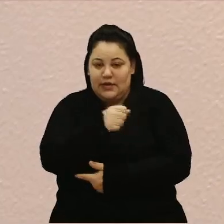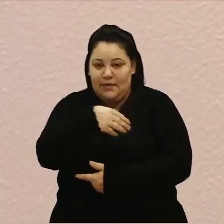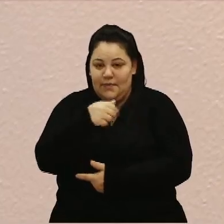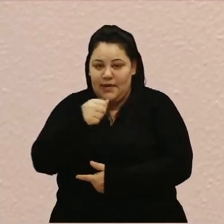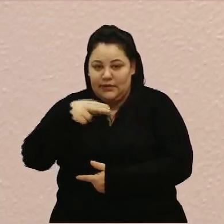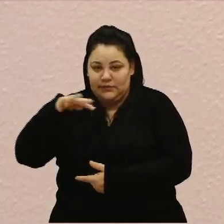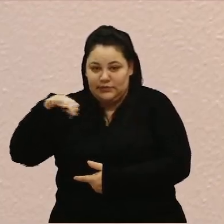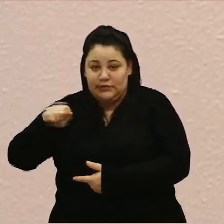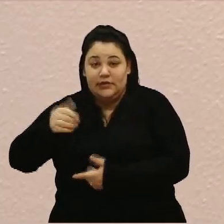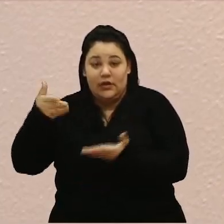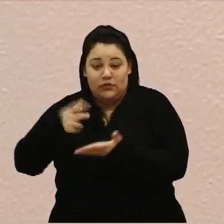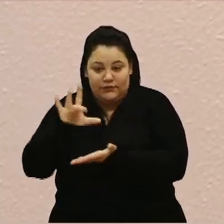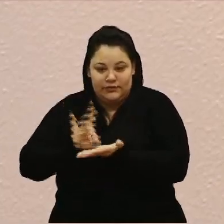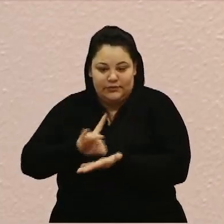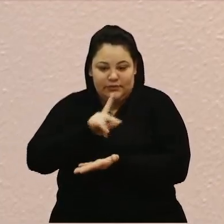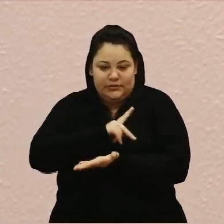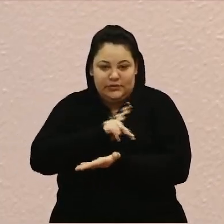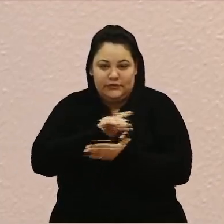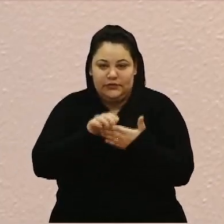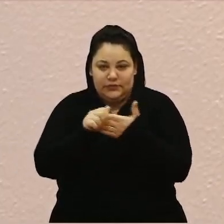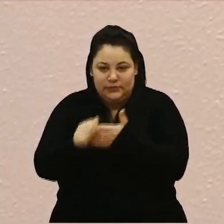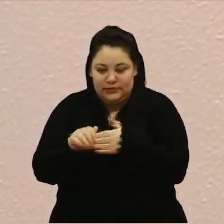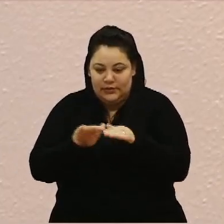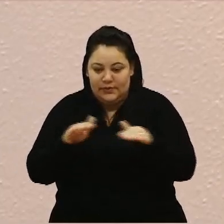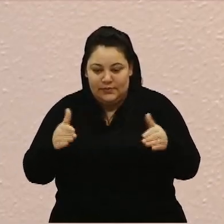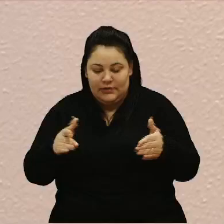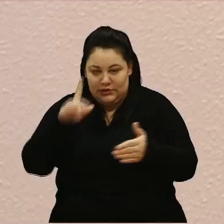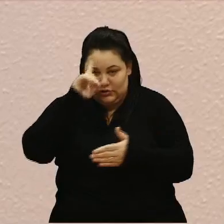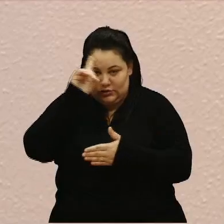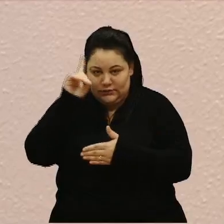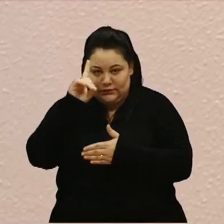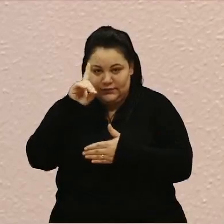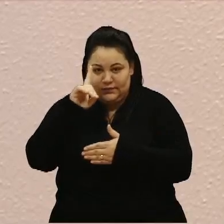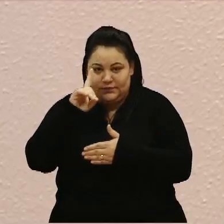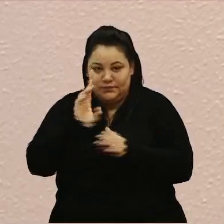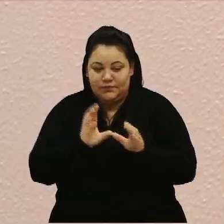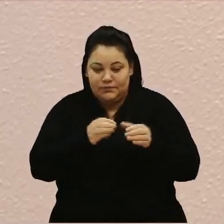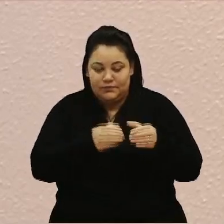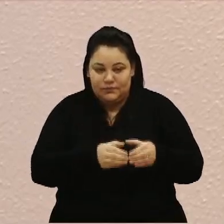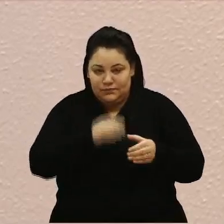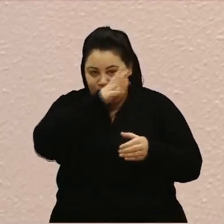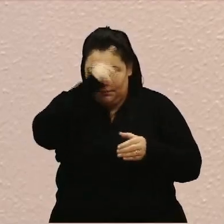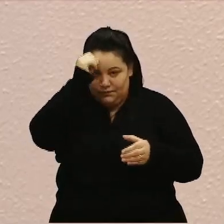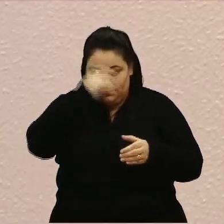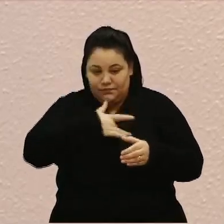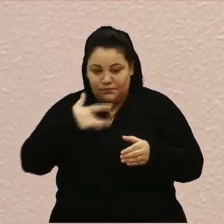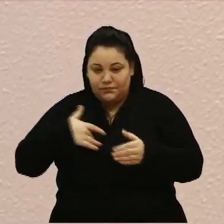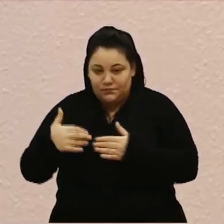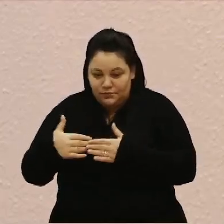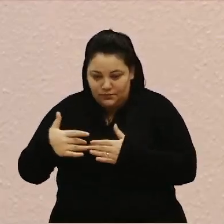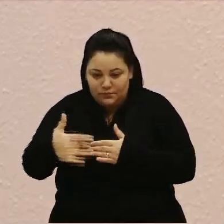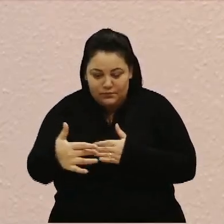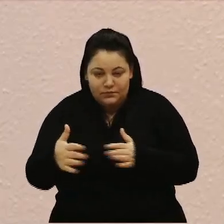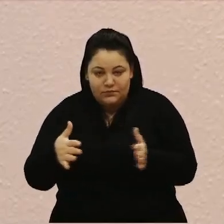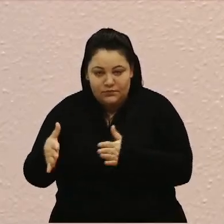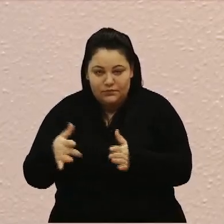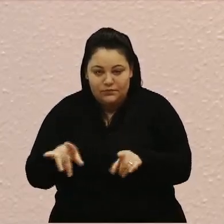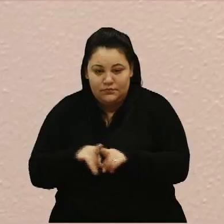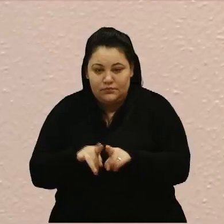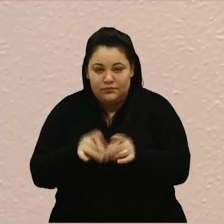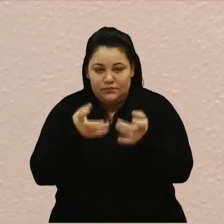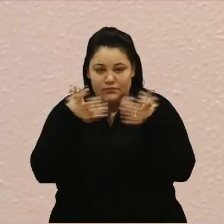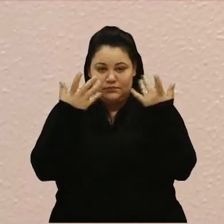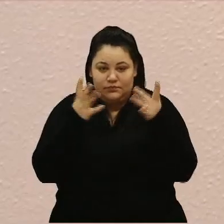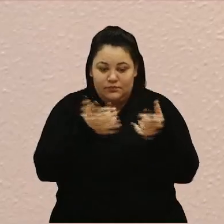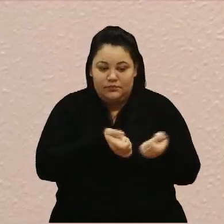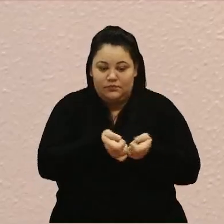será presidente e vai conduzir a mesa diretora do Conselho Municipal de Saúde para o próximo período. Então, parabenizar o controle social.